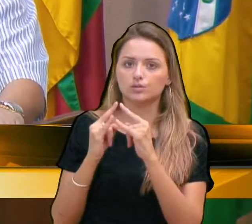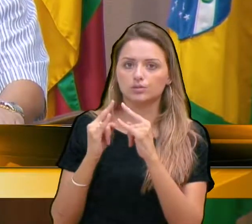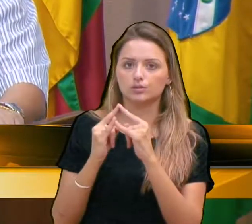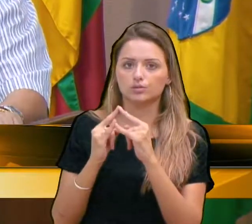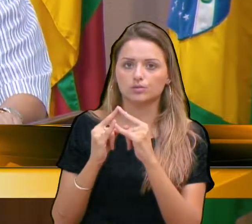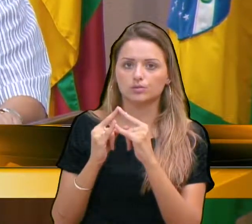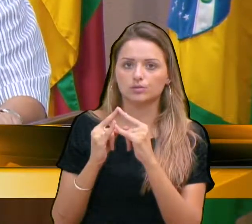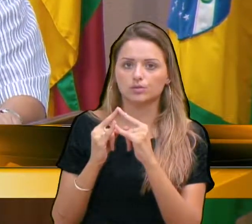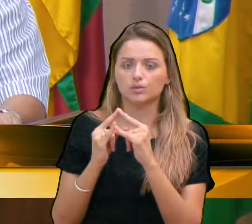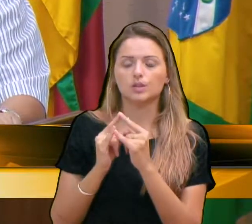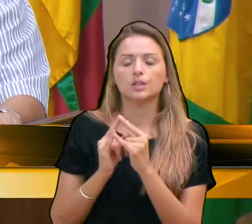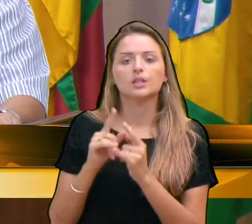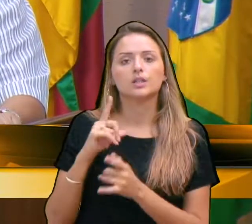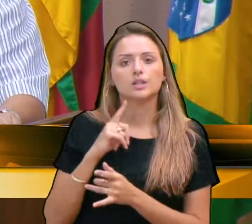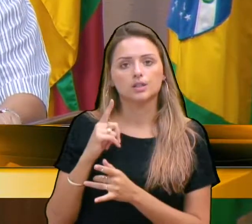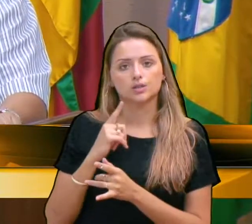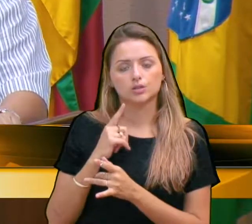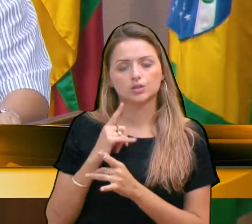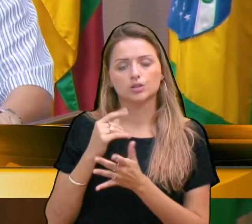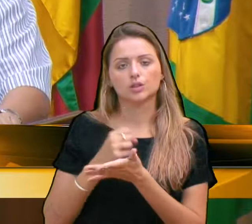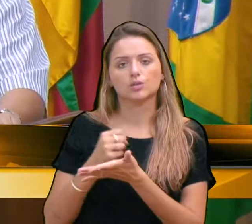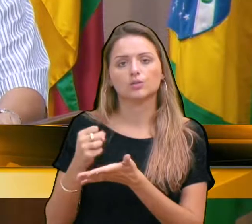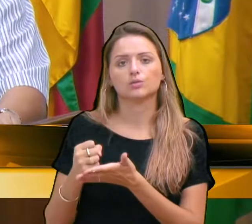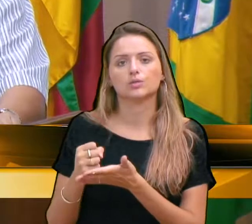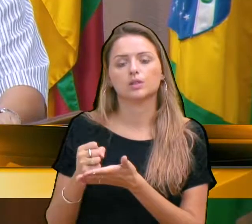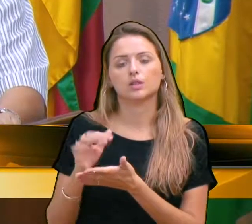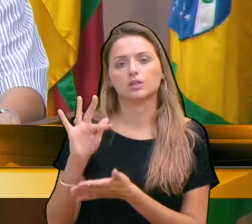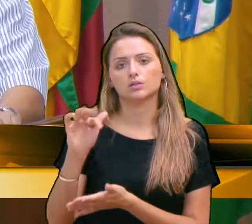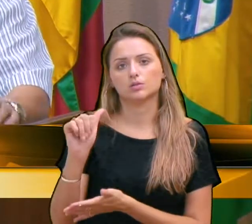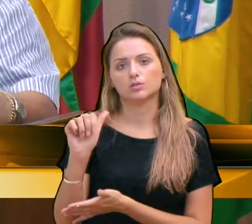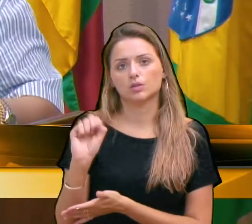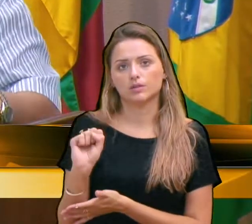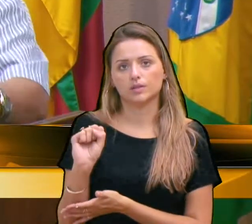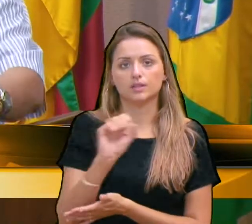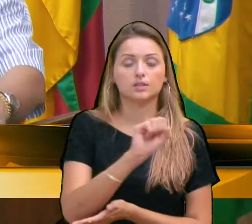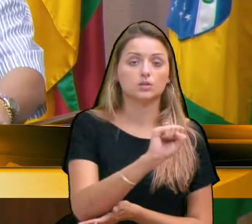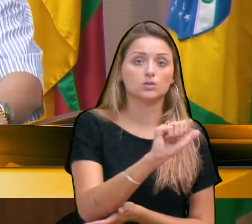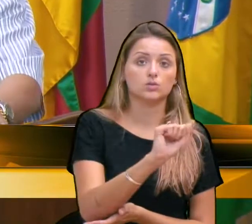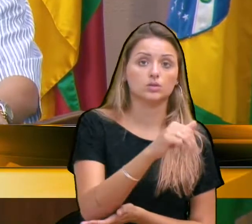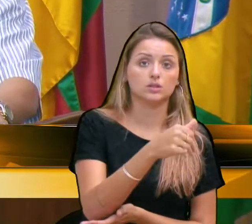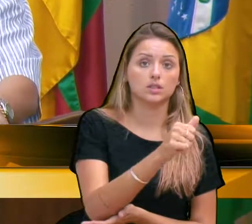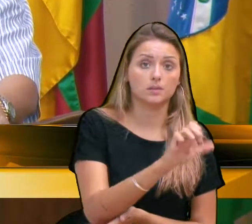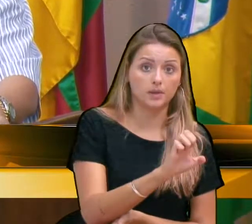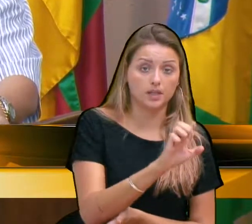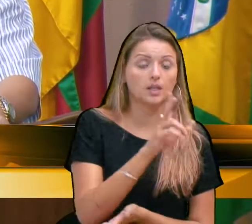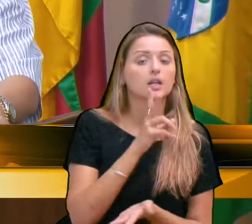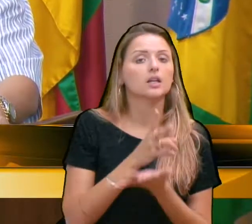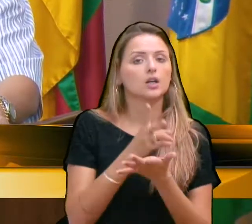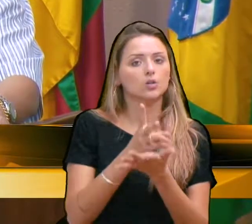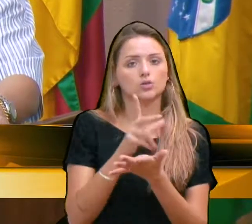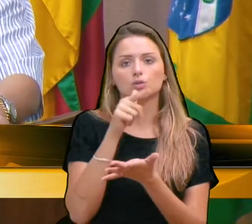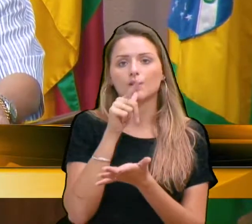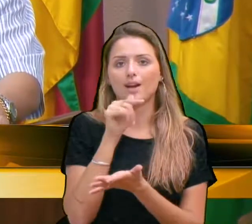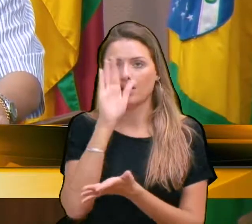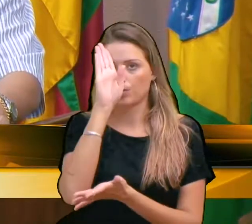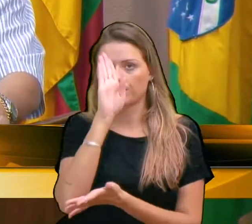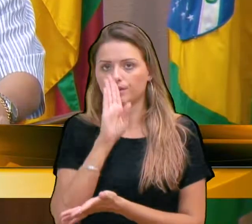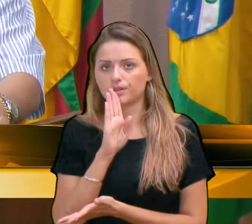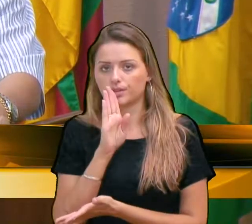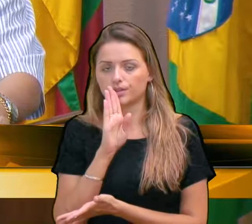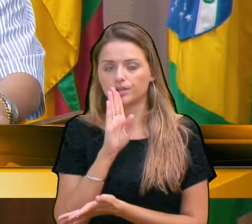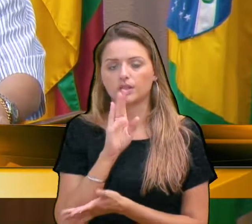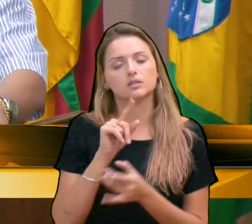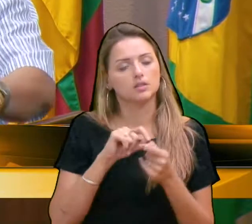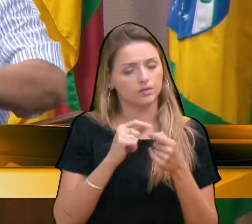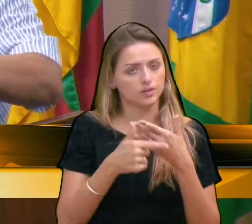que mantinham um convênio com a Fundação de Assistência Social, o SAMAI cumpriria esse papel.